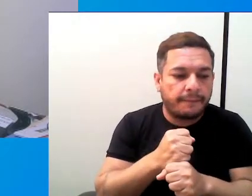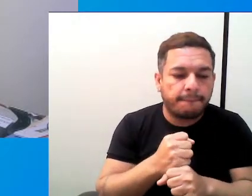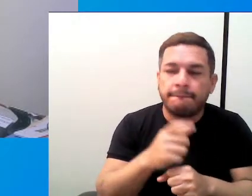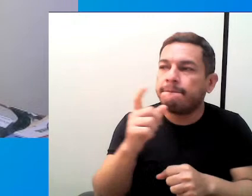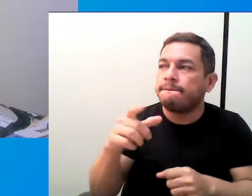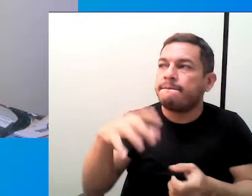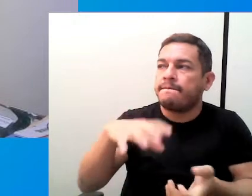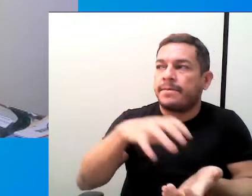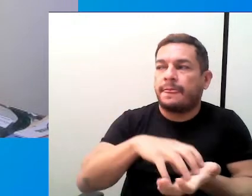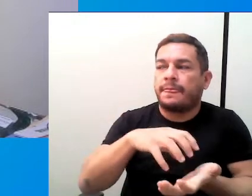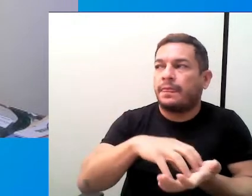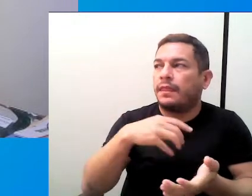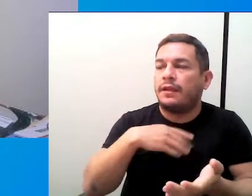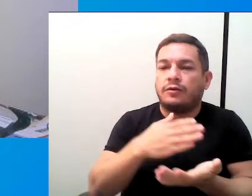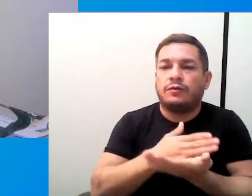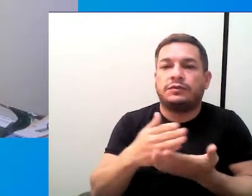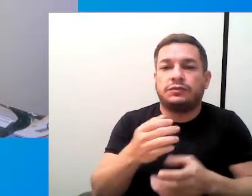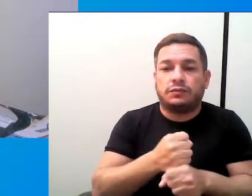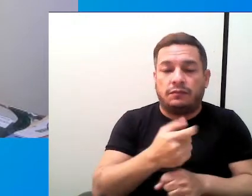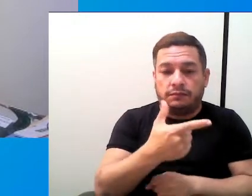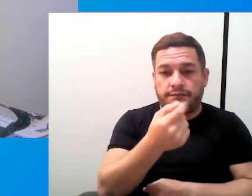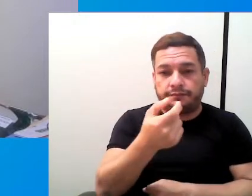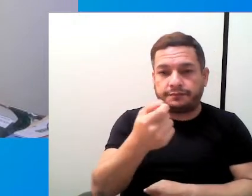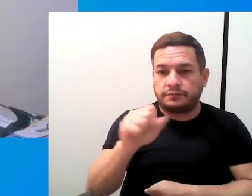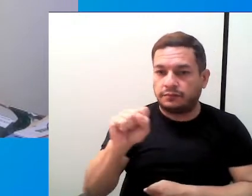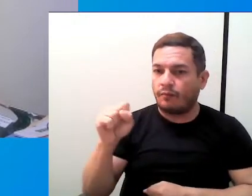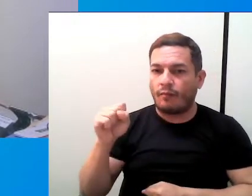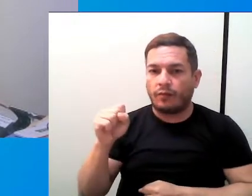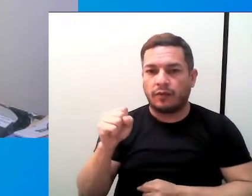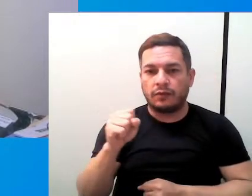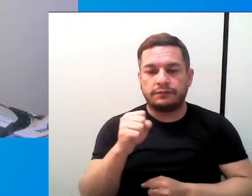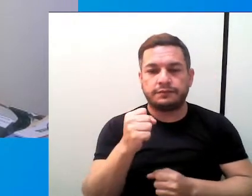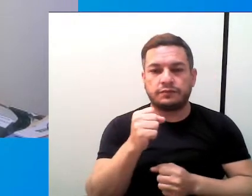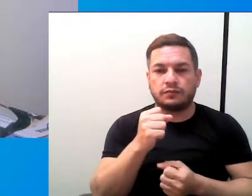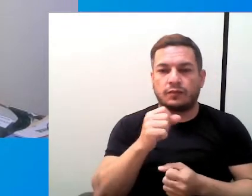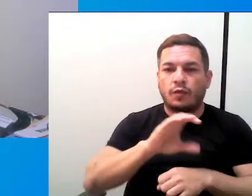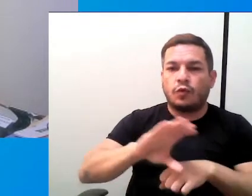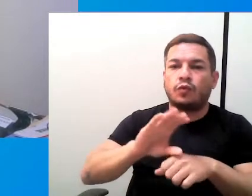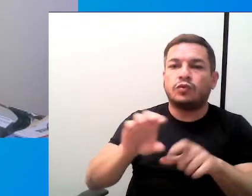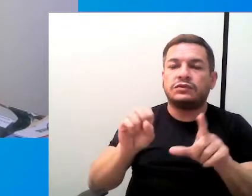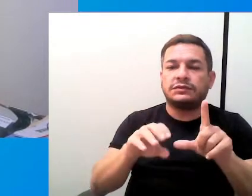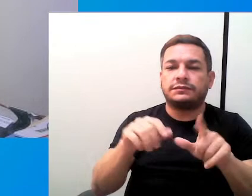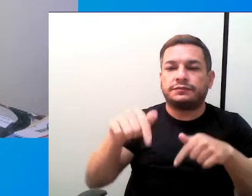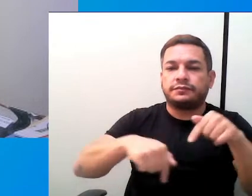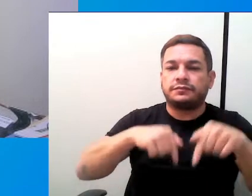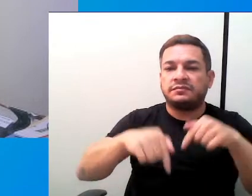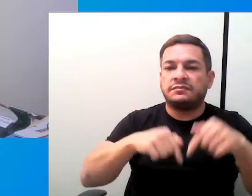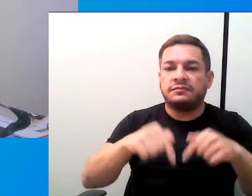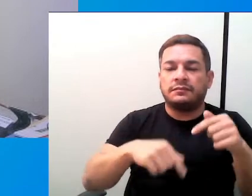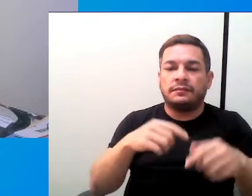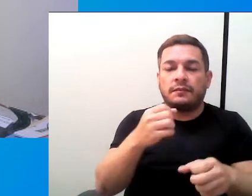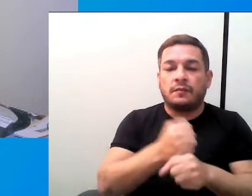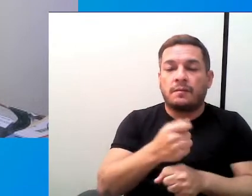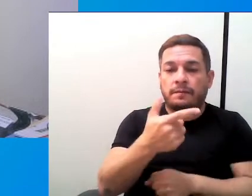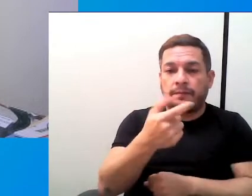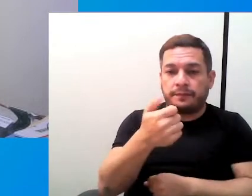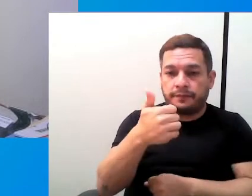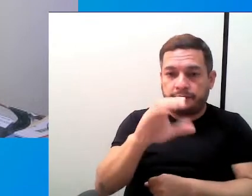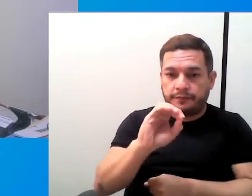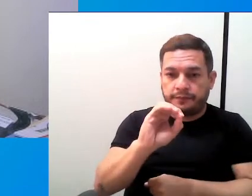aqui começou a operar em 2008 e o curso de licenciatura em Química começou em 2010.